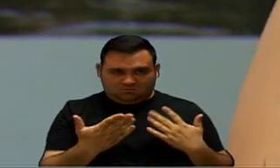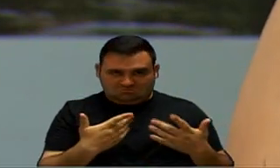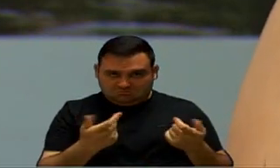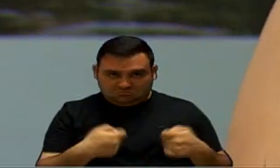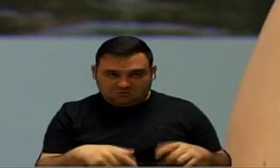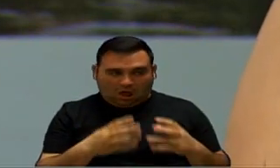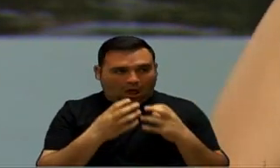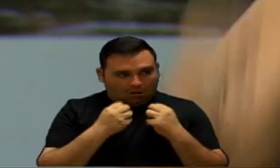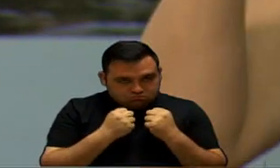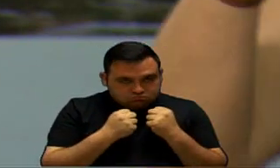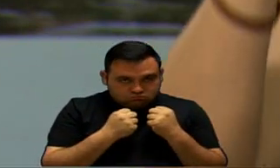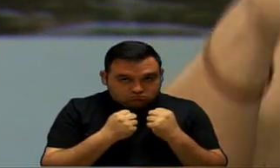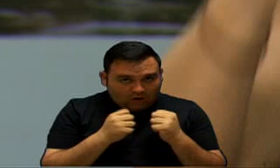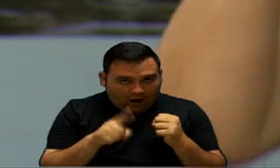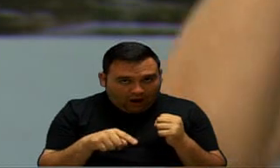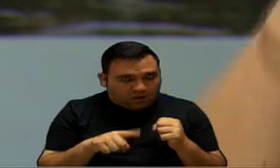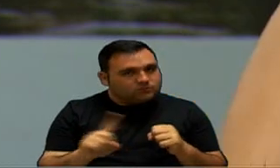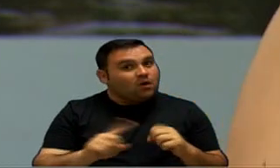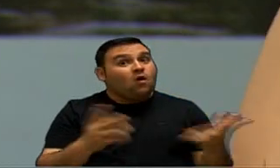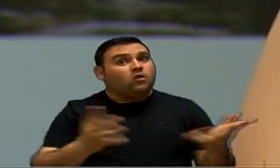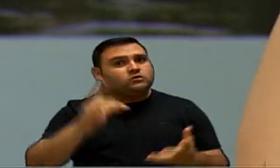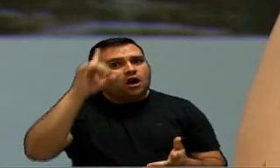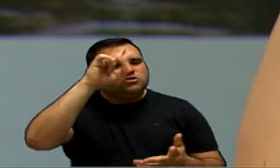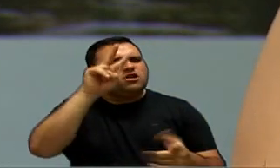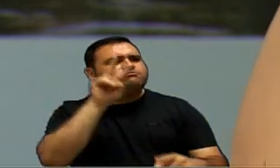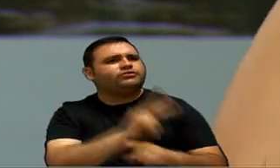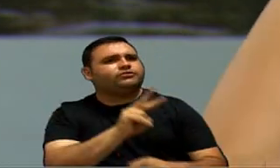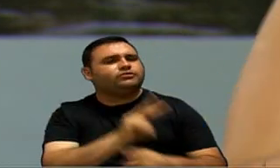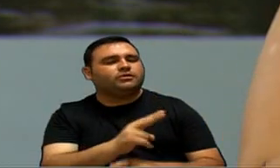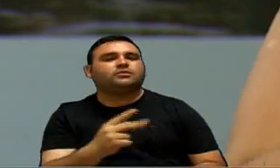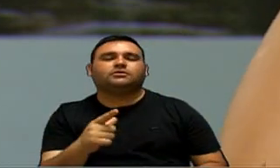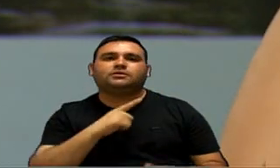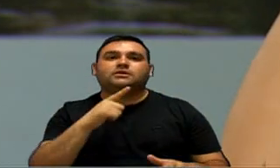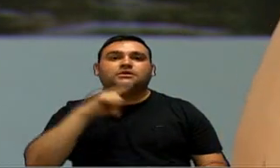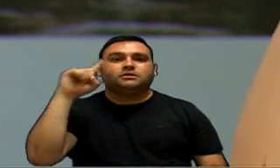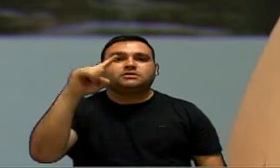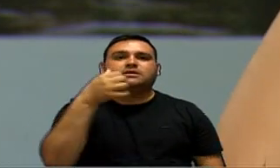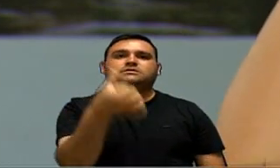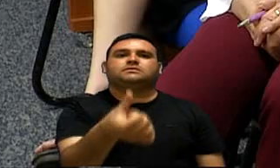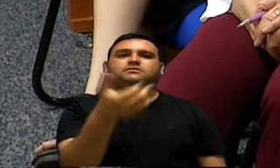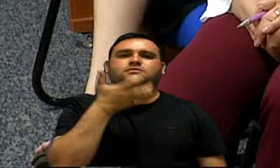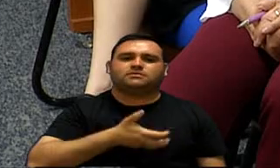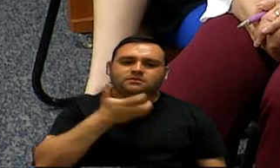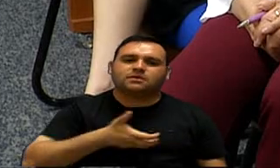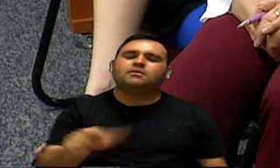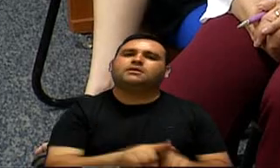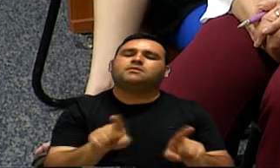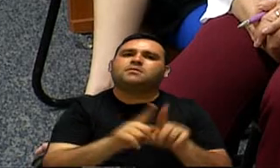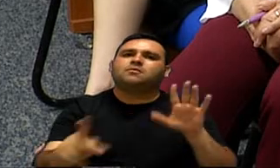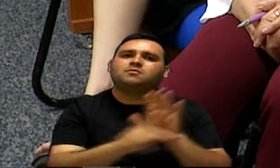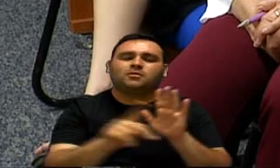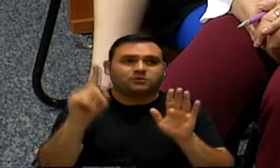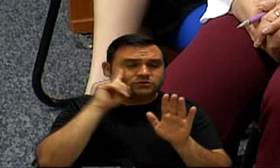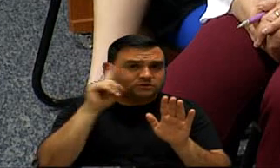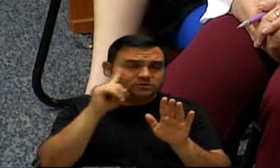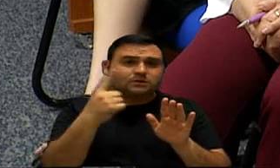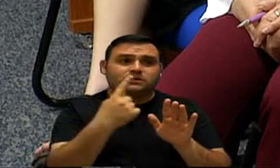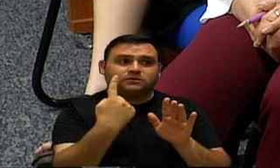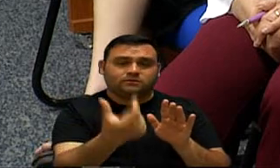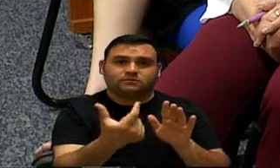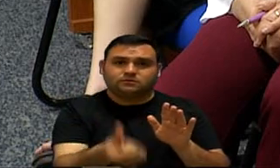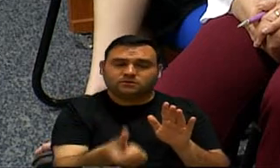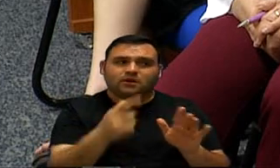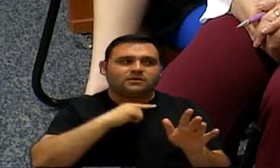isso? E hoje, uma data muito simbólica também, dia 6 de dezembro, também faz parte dos 16 dias, porque